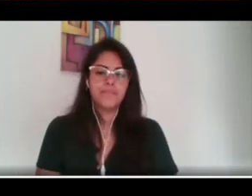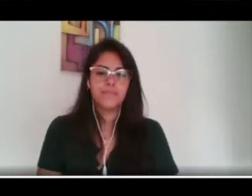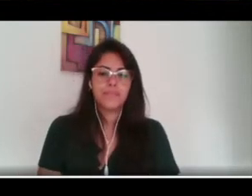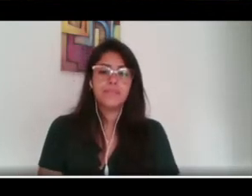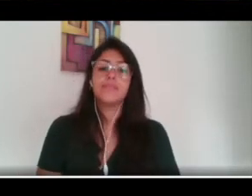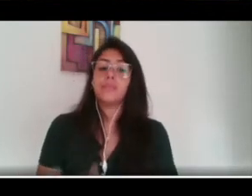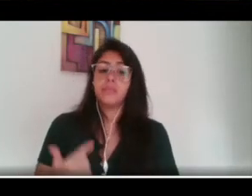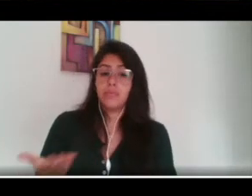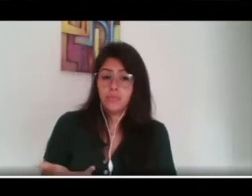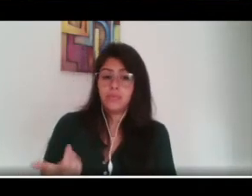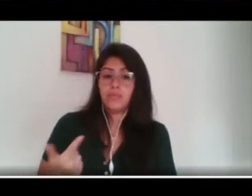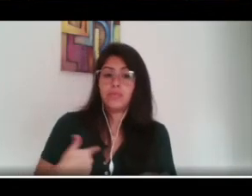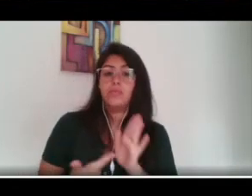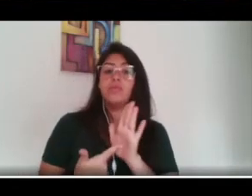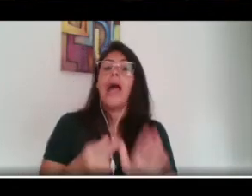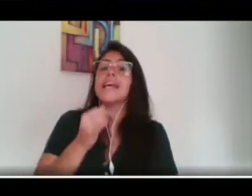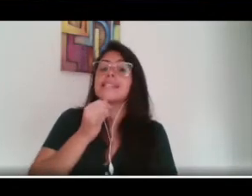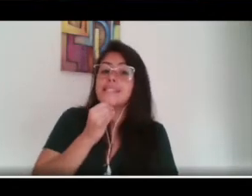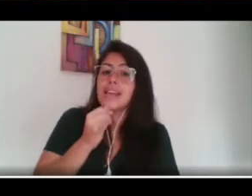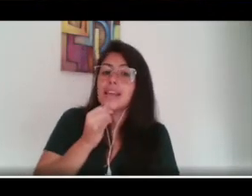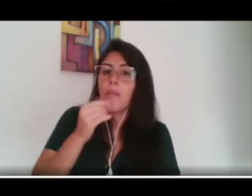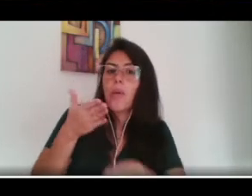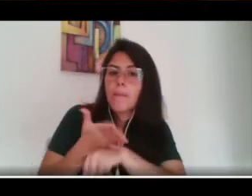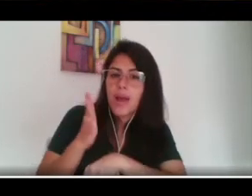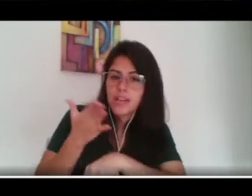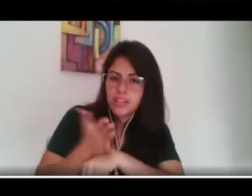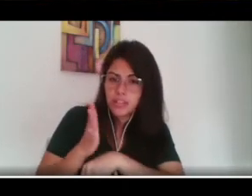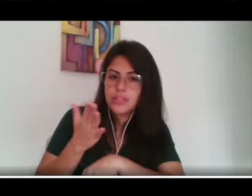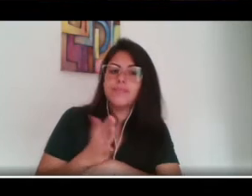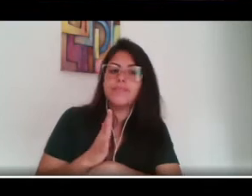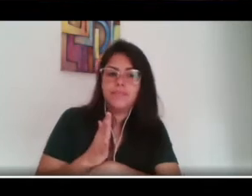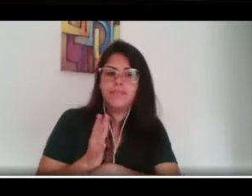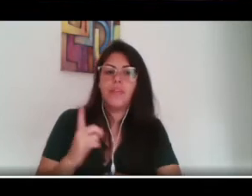a gente vai fazer esse exercício aqui, ó.